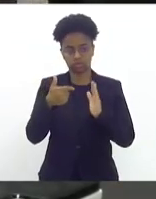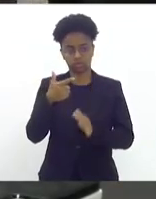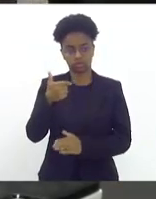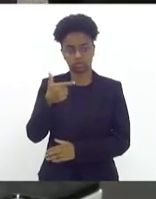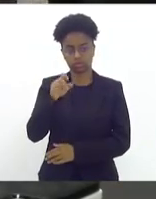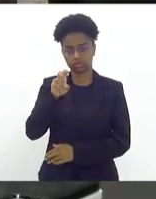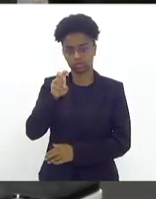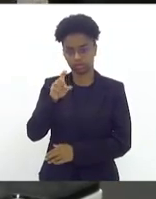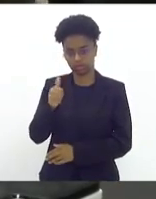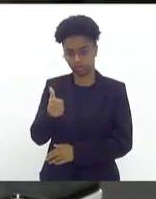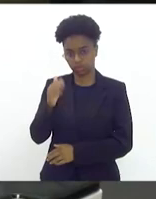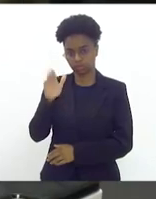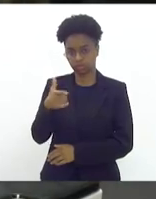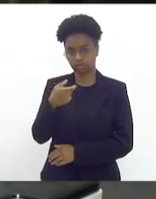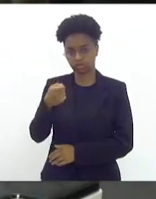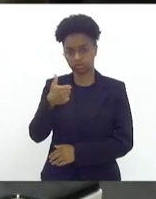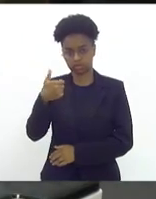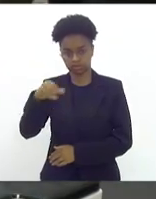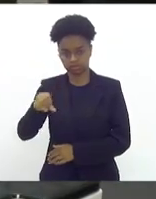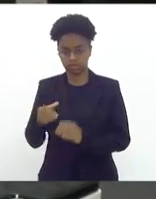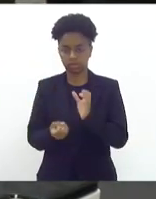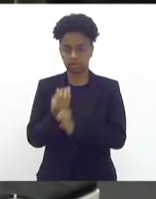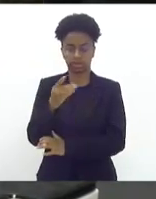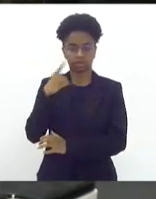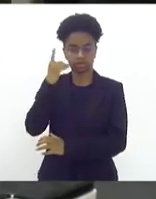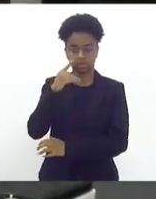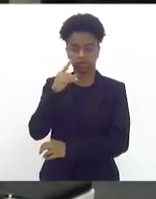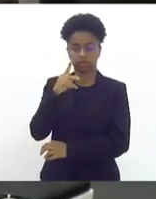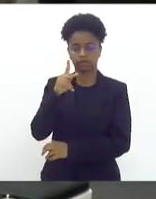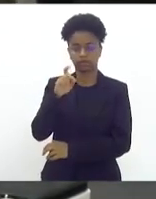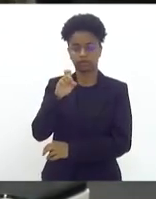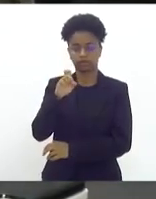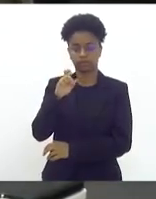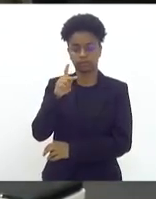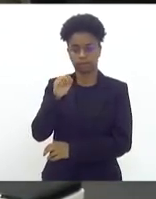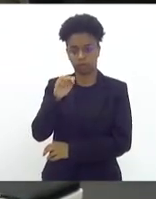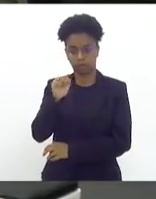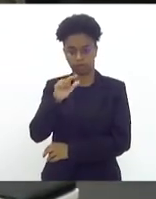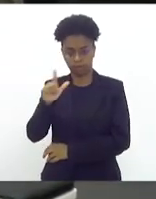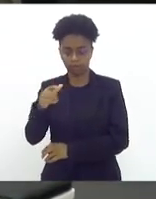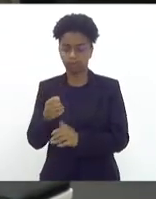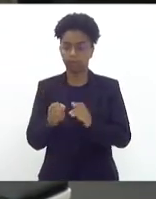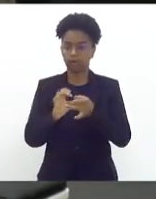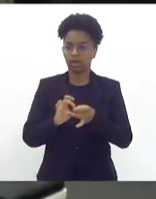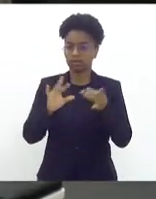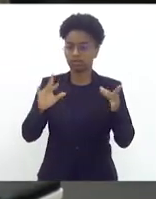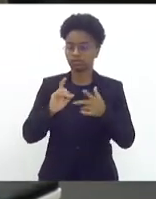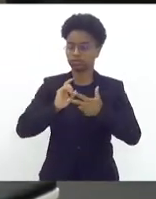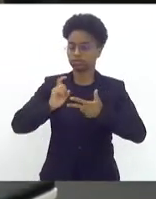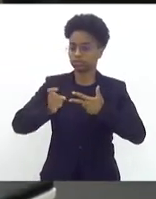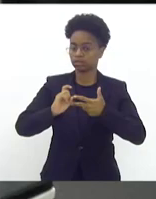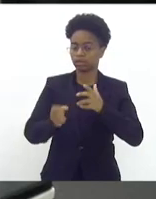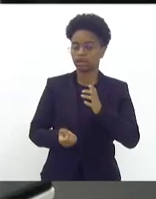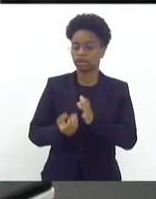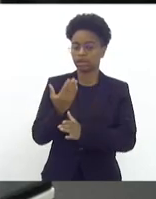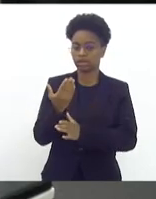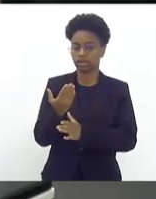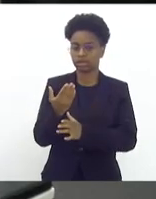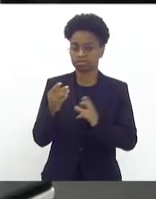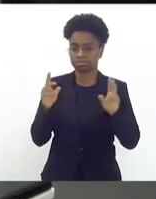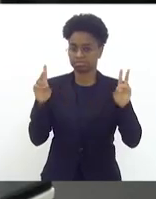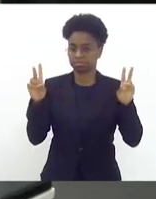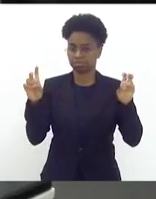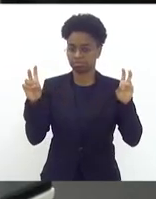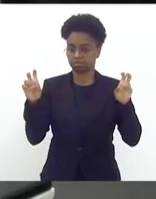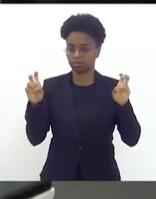de 19, de autoria do deputado Felipe Poubel, que autoriza o Poder Executivo a criar e aí ele botou entre parênteses